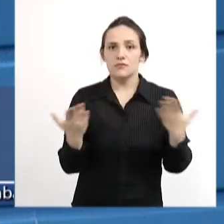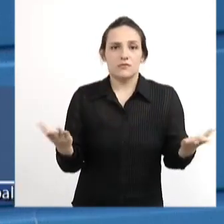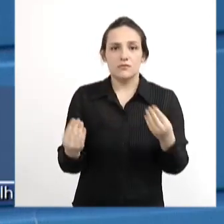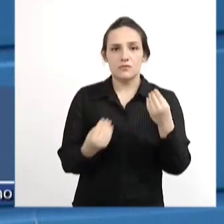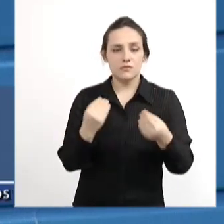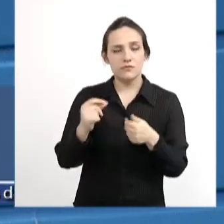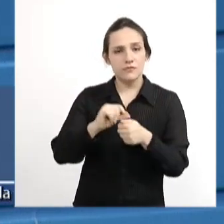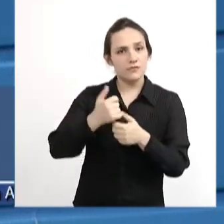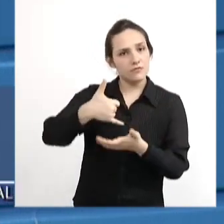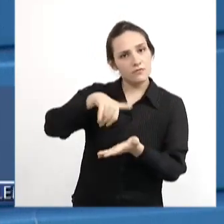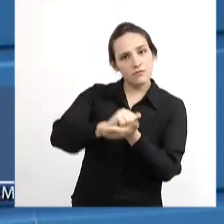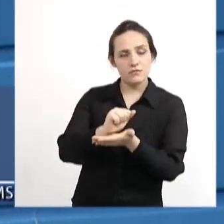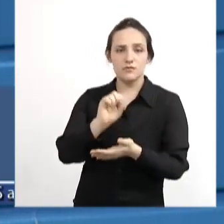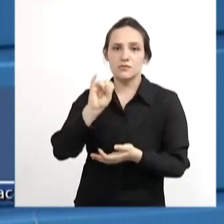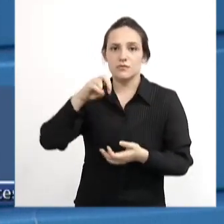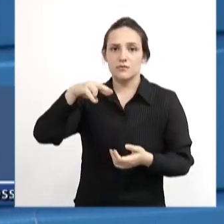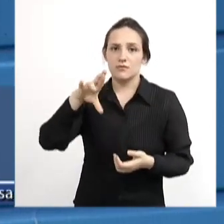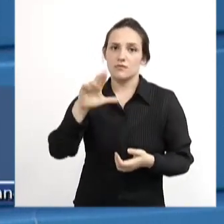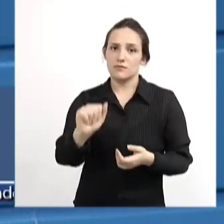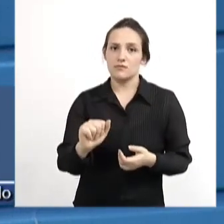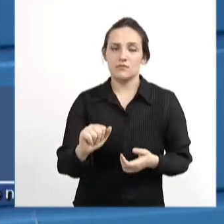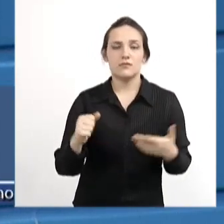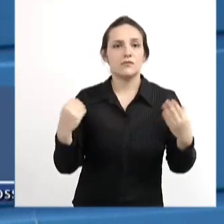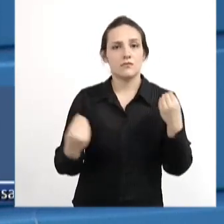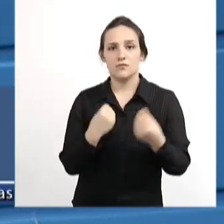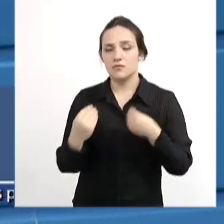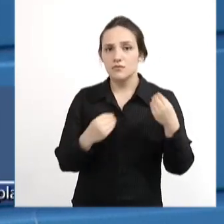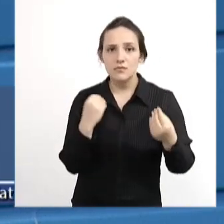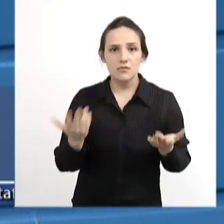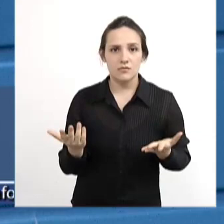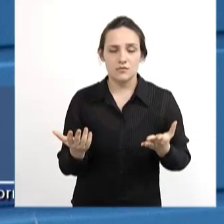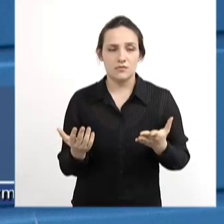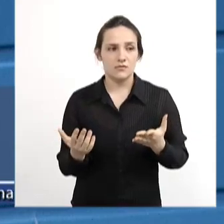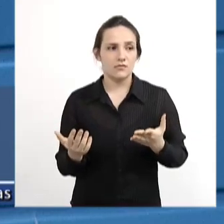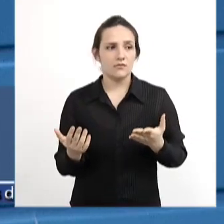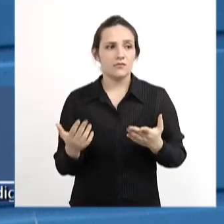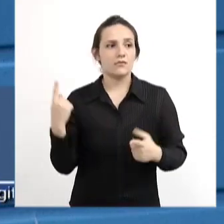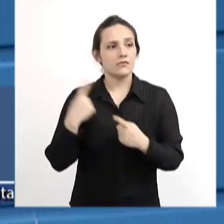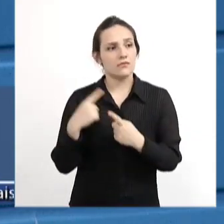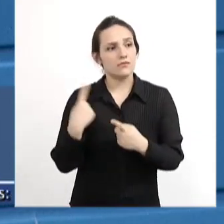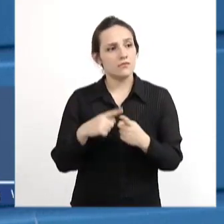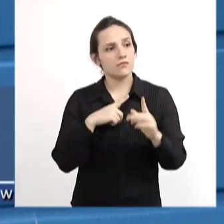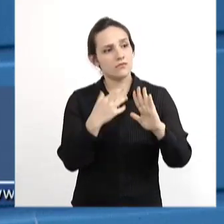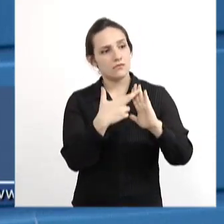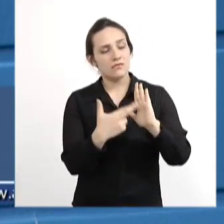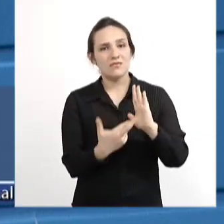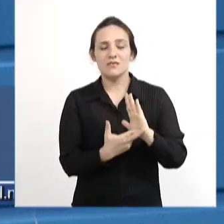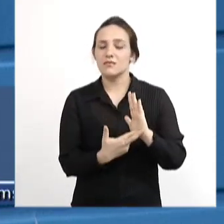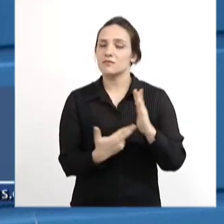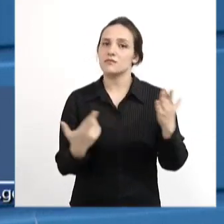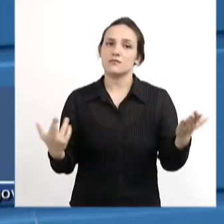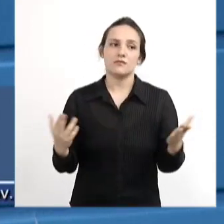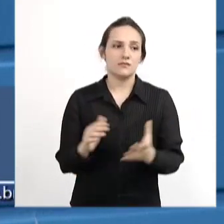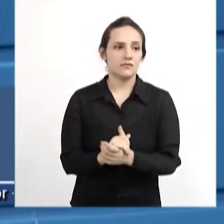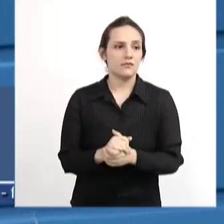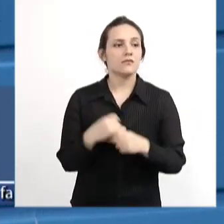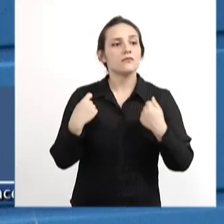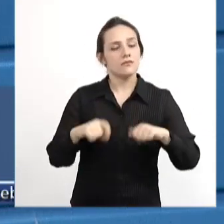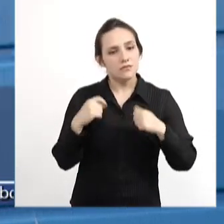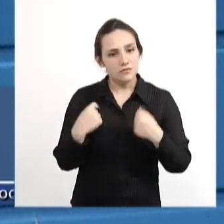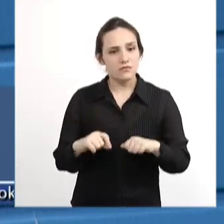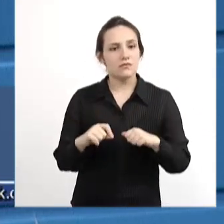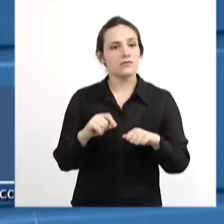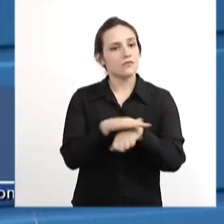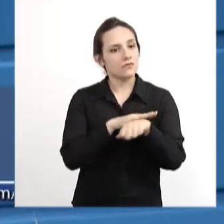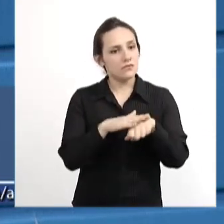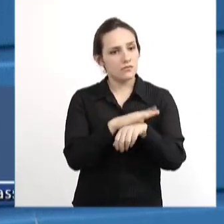as suas inscrições, tocar as suas vidas como produtores em razão dessa exigência. Penso que nós devemos fazer esse diálogo